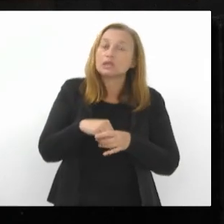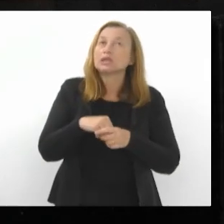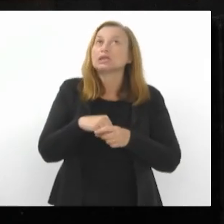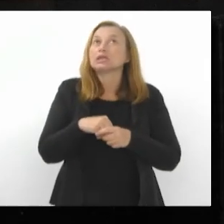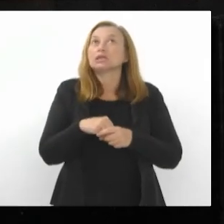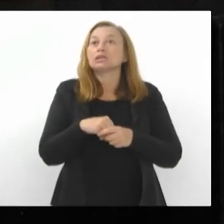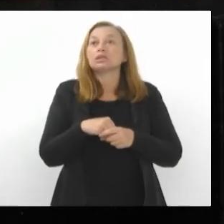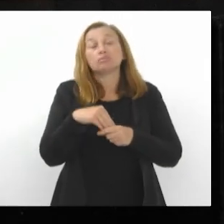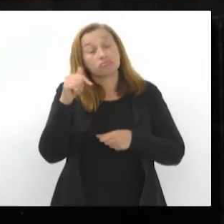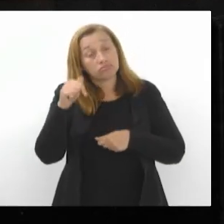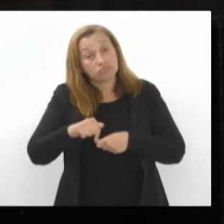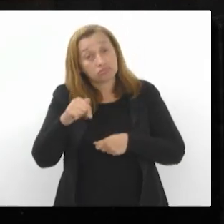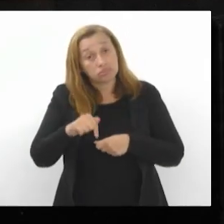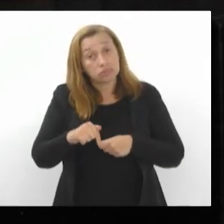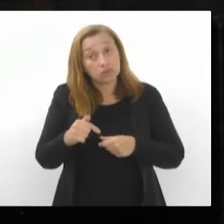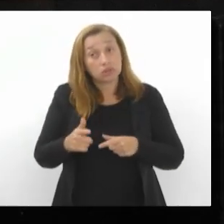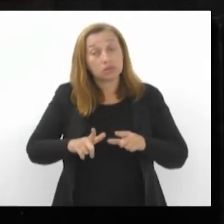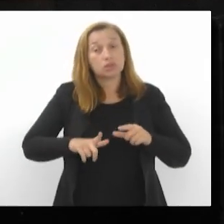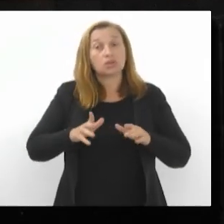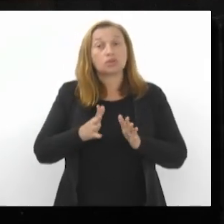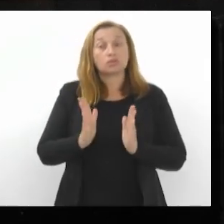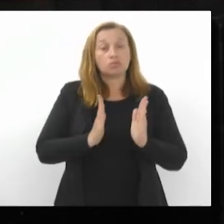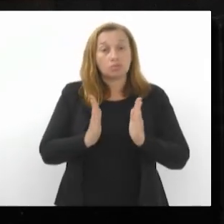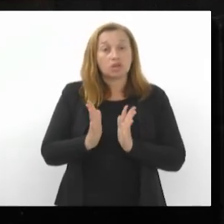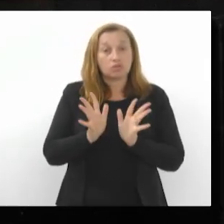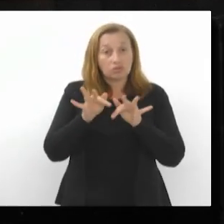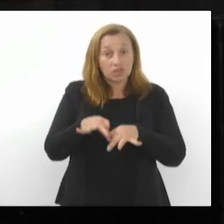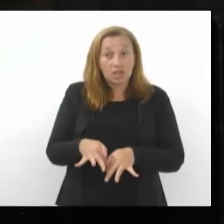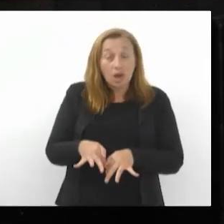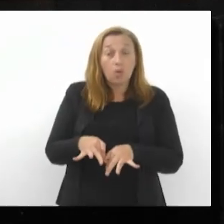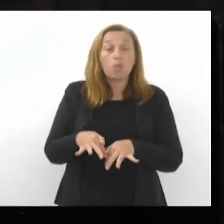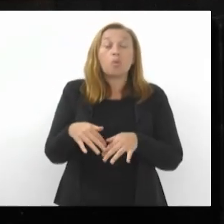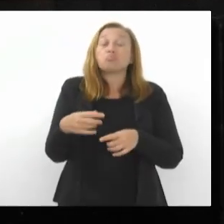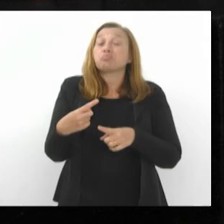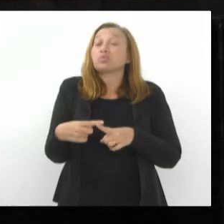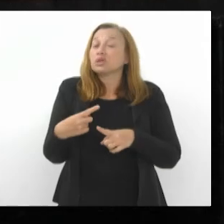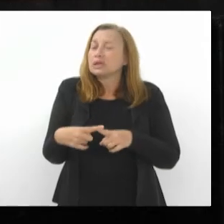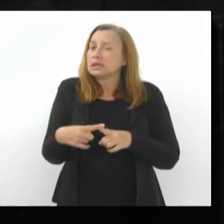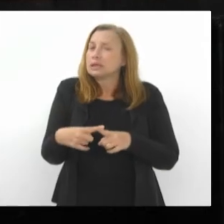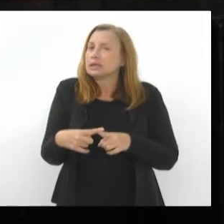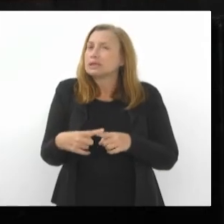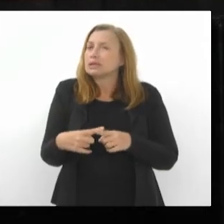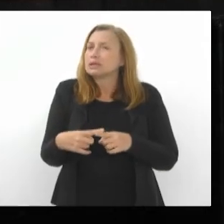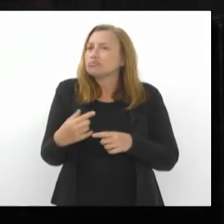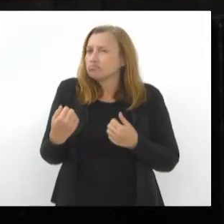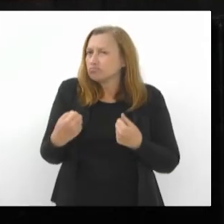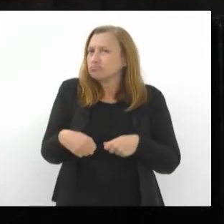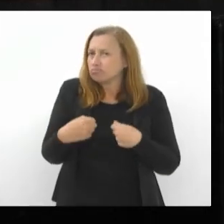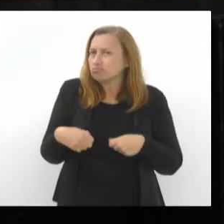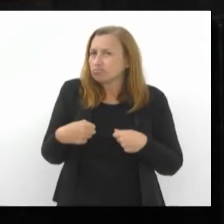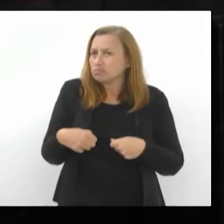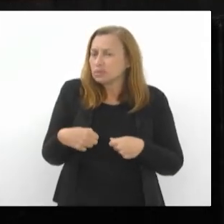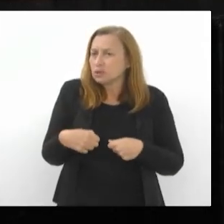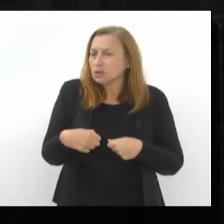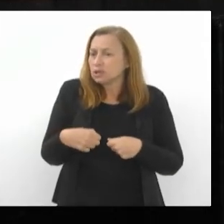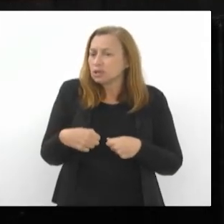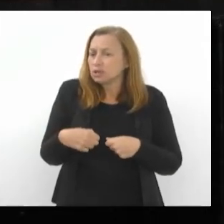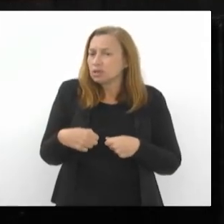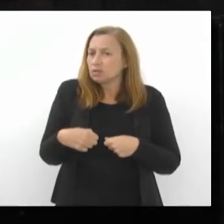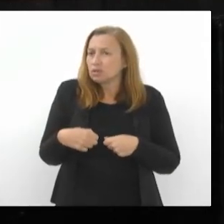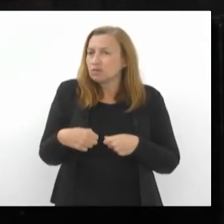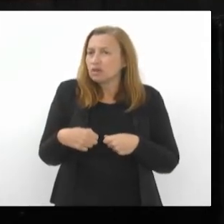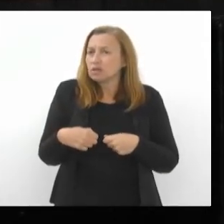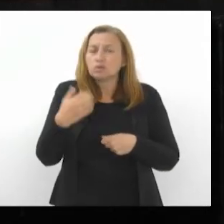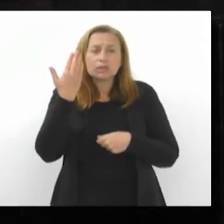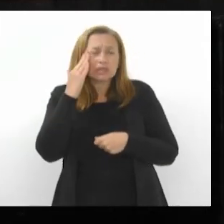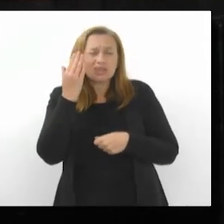isso aqui em tela, no expediente final, porque é necessário que a gente faça uma